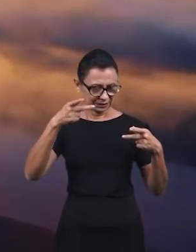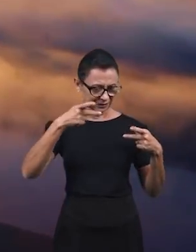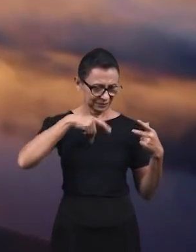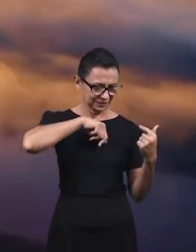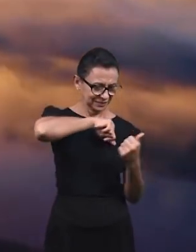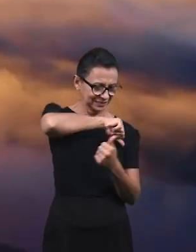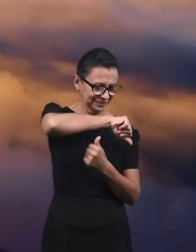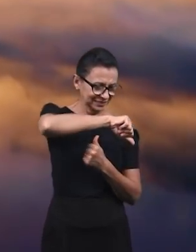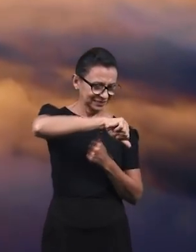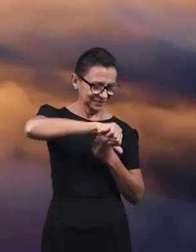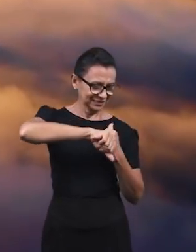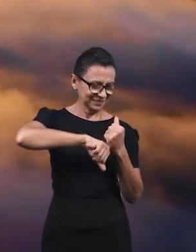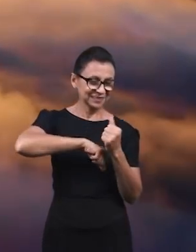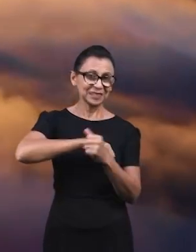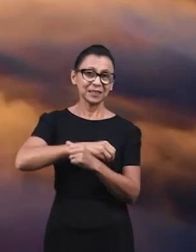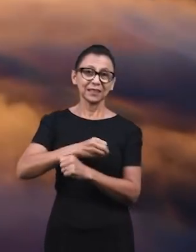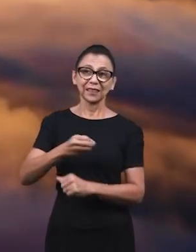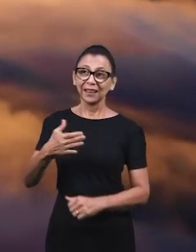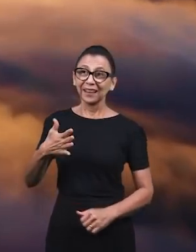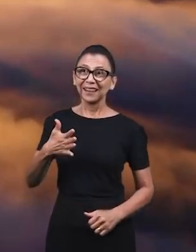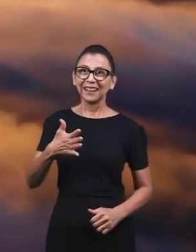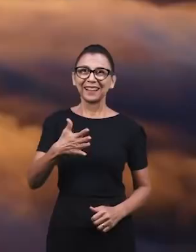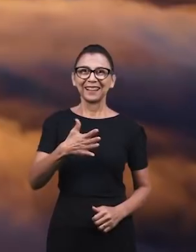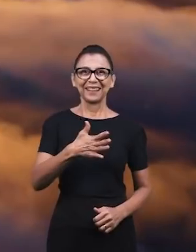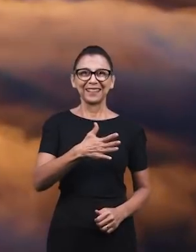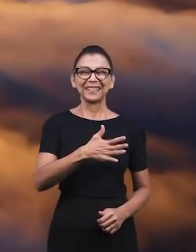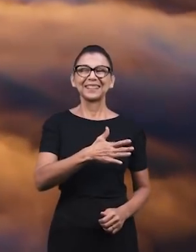Ele faz nascer a luz,